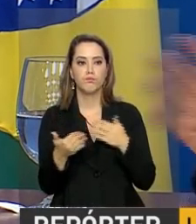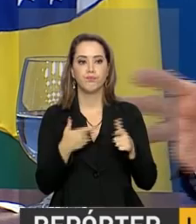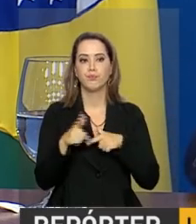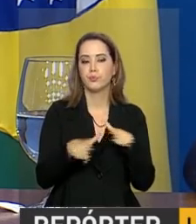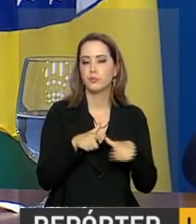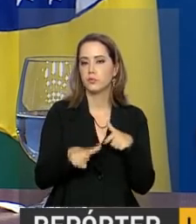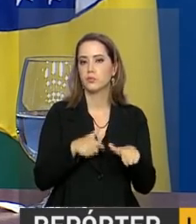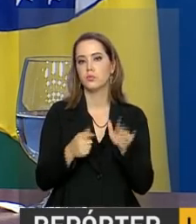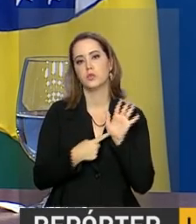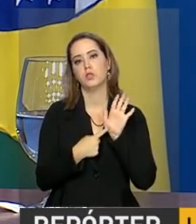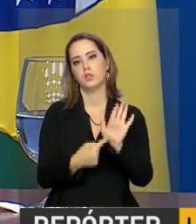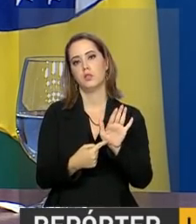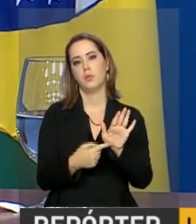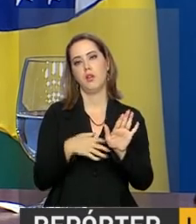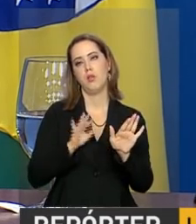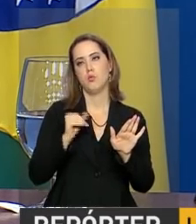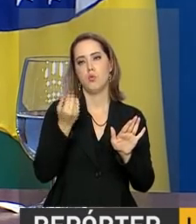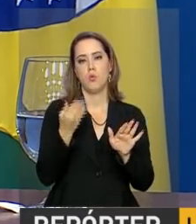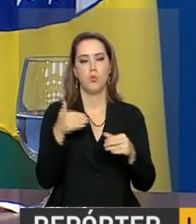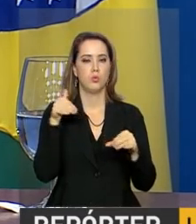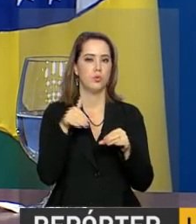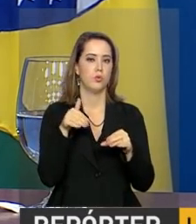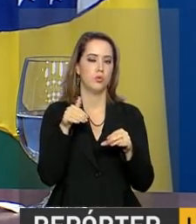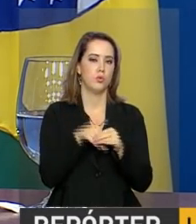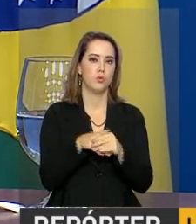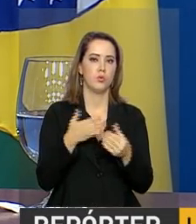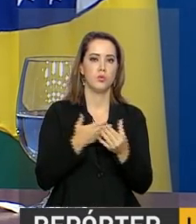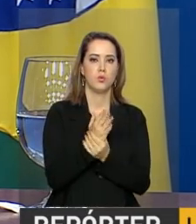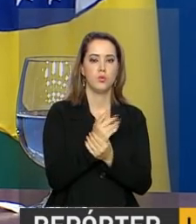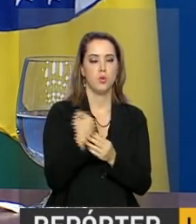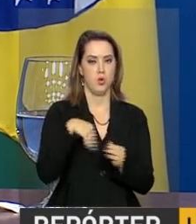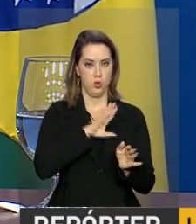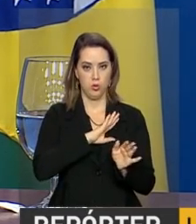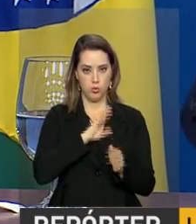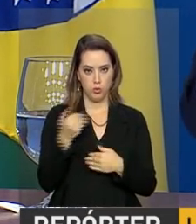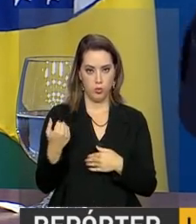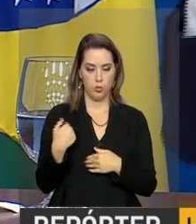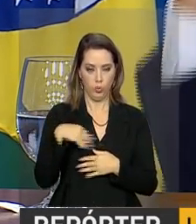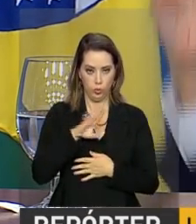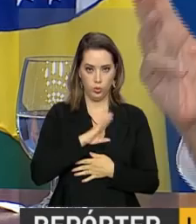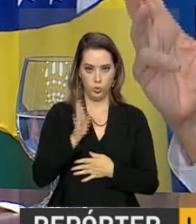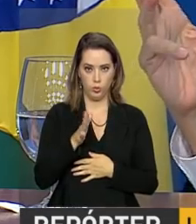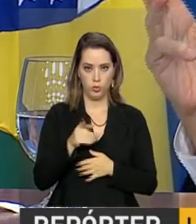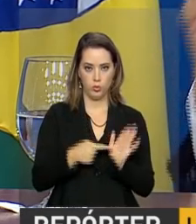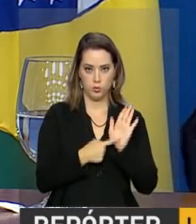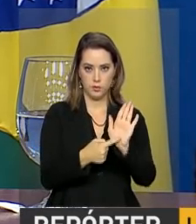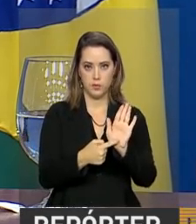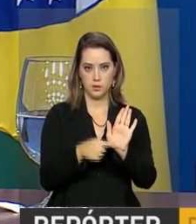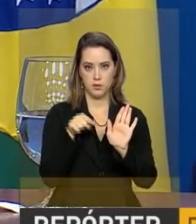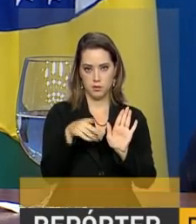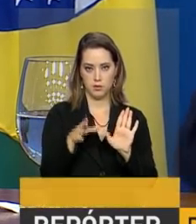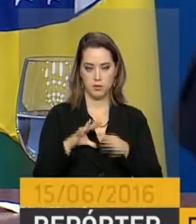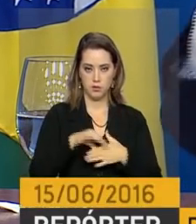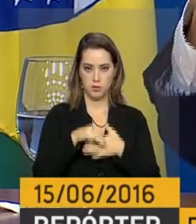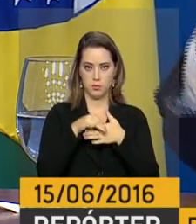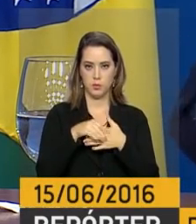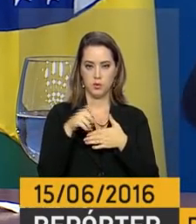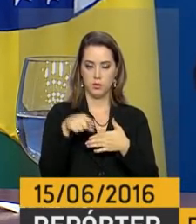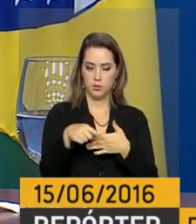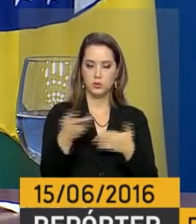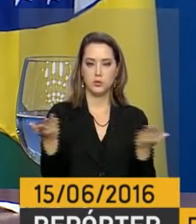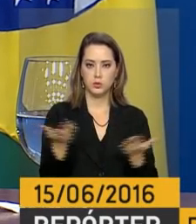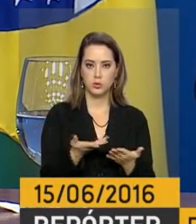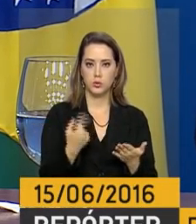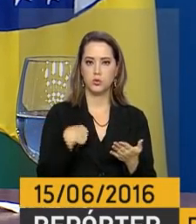de apresentação ou de aprovação, etc. Estamos apresentando, cumprindo a nossa função, apresentamos aos líderes hoje, estamos